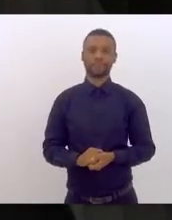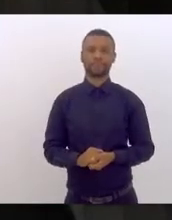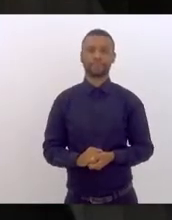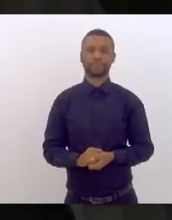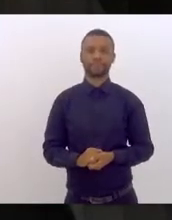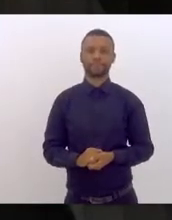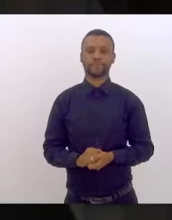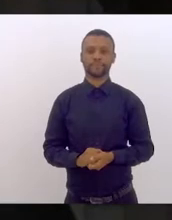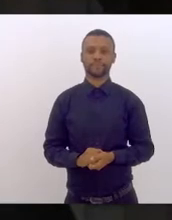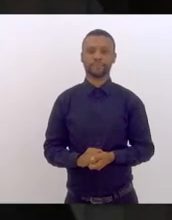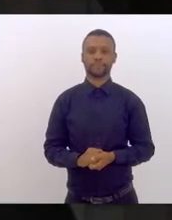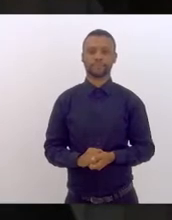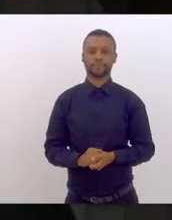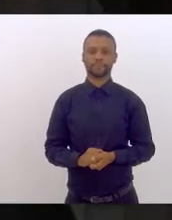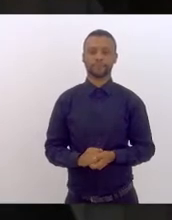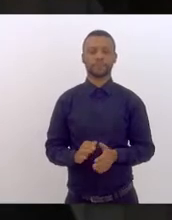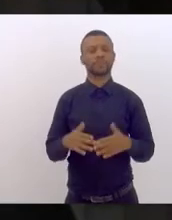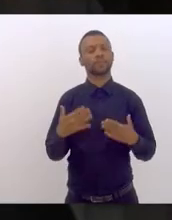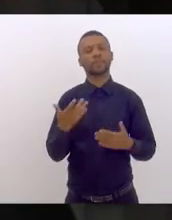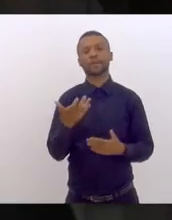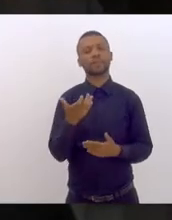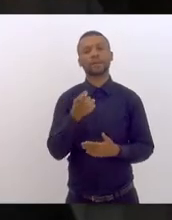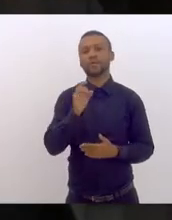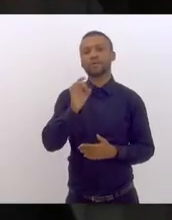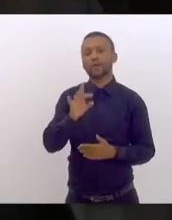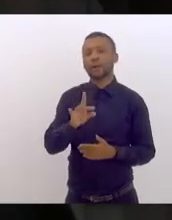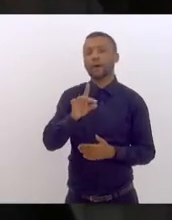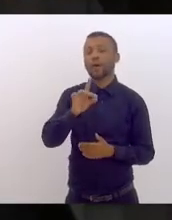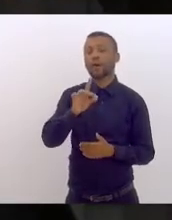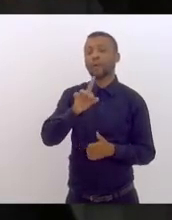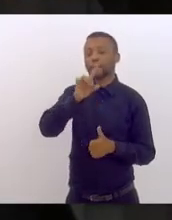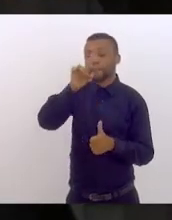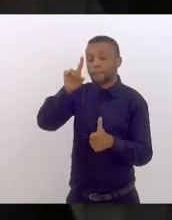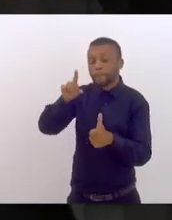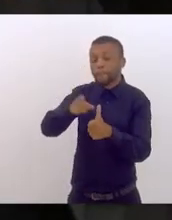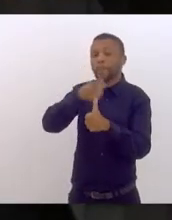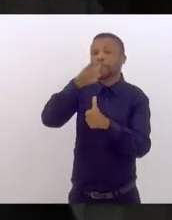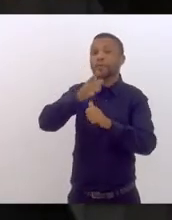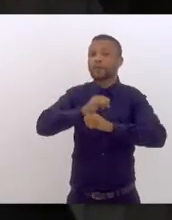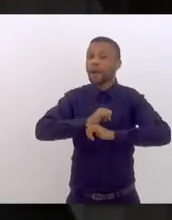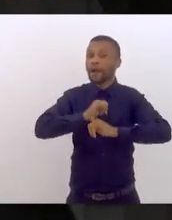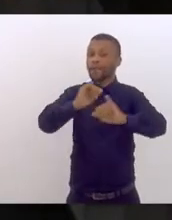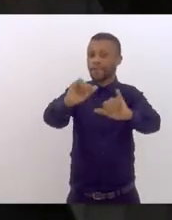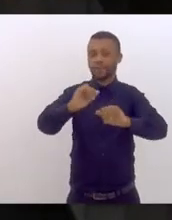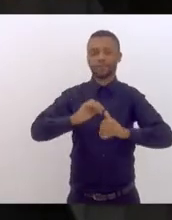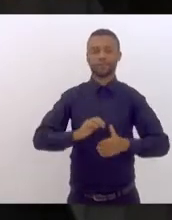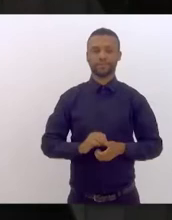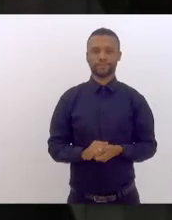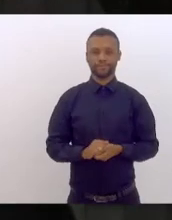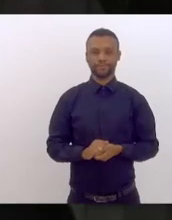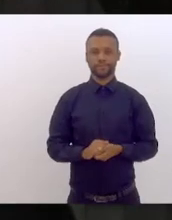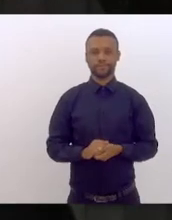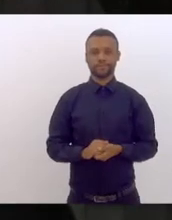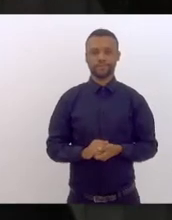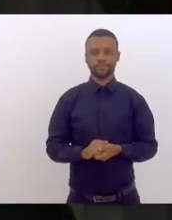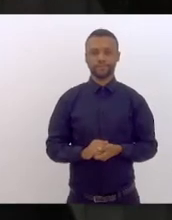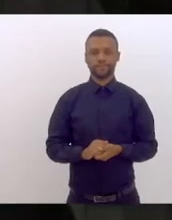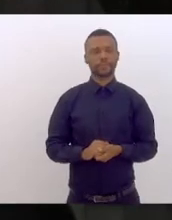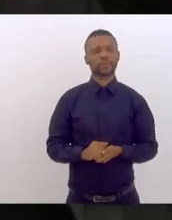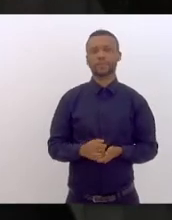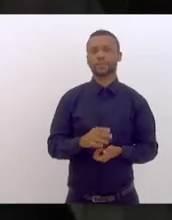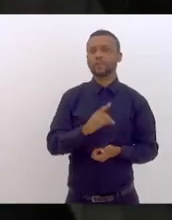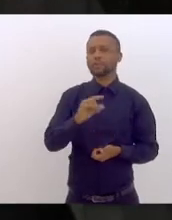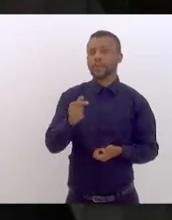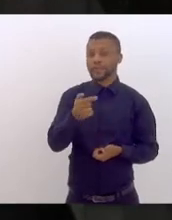e eu queria sócio era presente fazer um Primeiro Registro precedeu Aos sete de